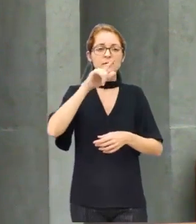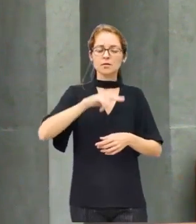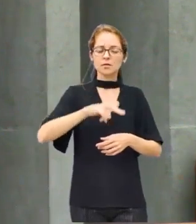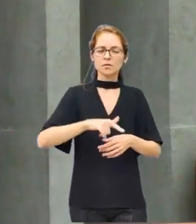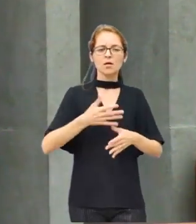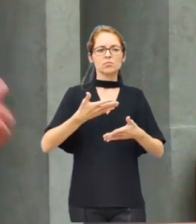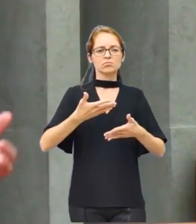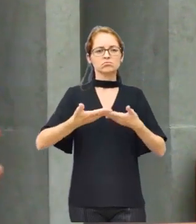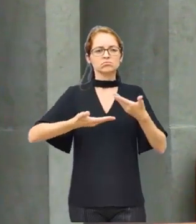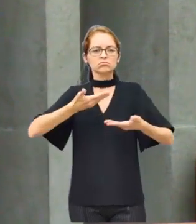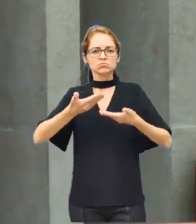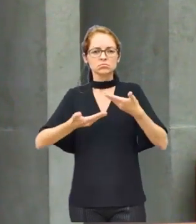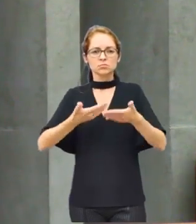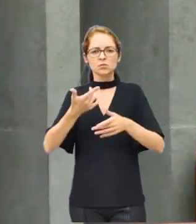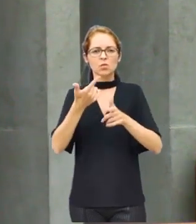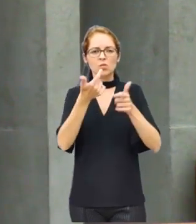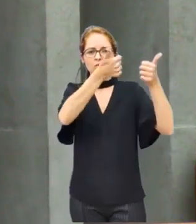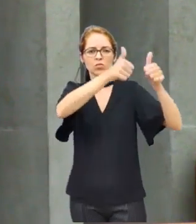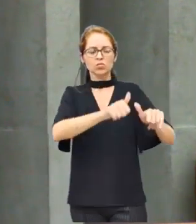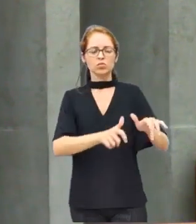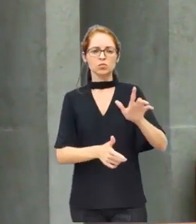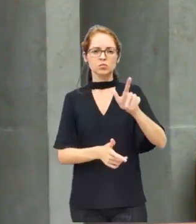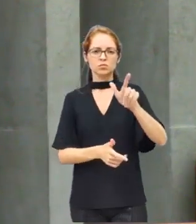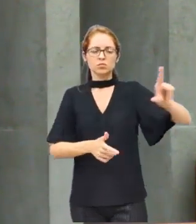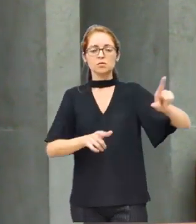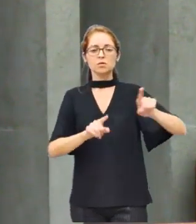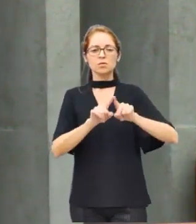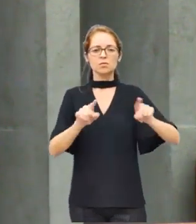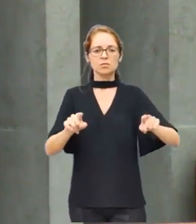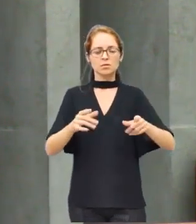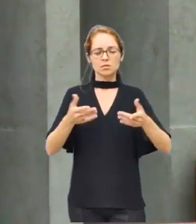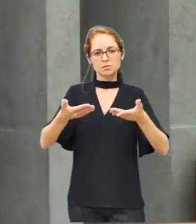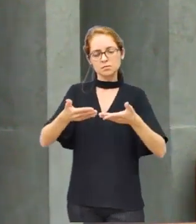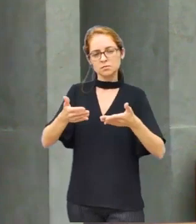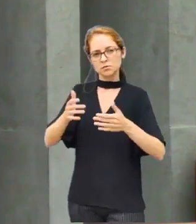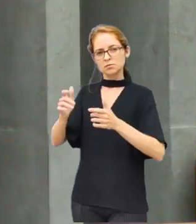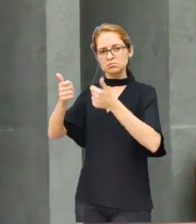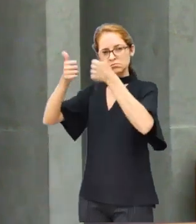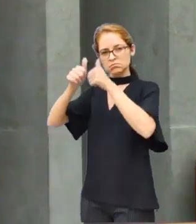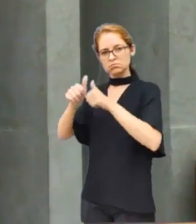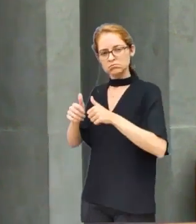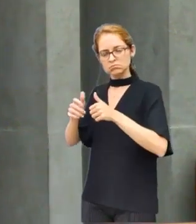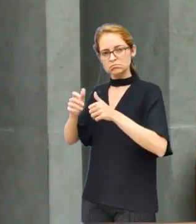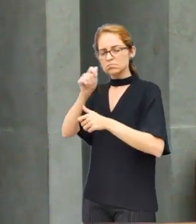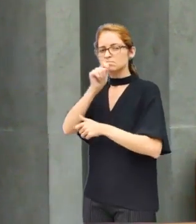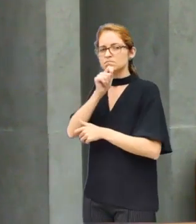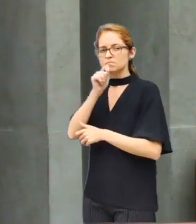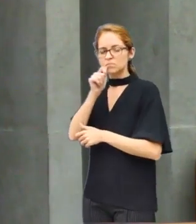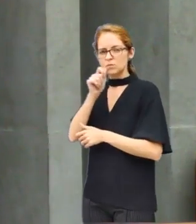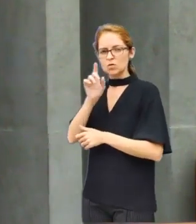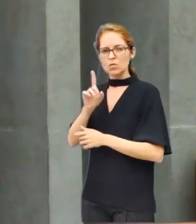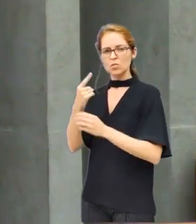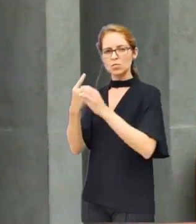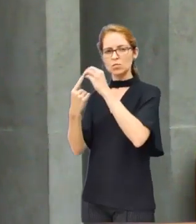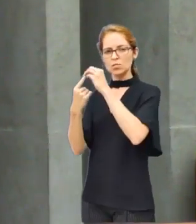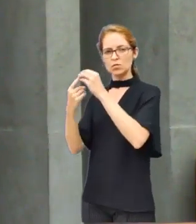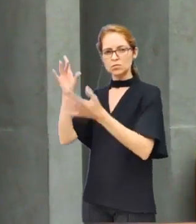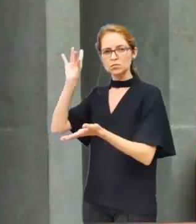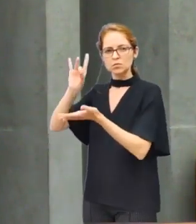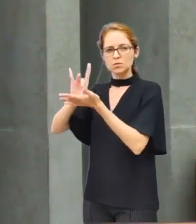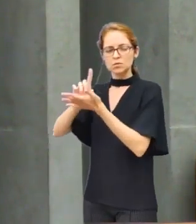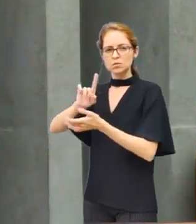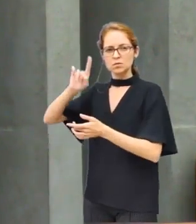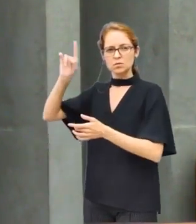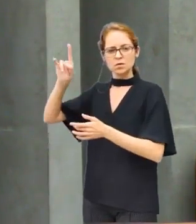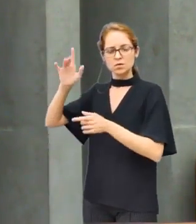cumpriam diante de qualquer outro Deus. Mas agora eles estavam oferecendo sacrifício ao único, real, verdadeiro Deus. O Deus que